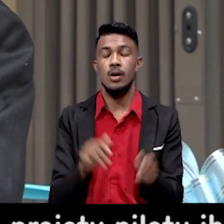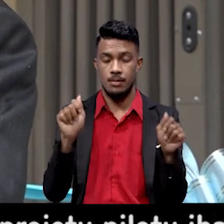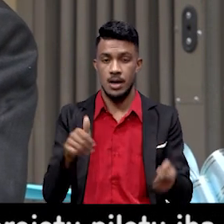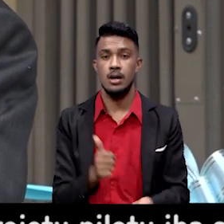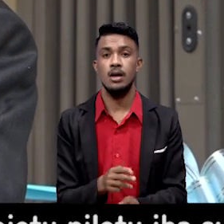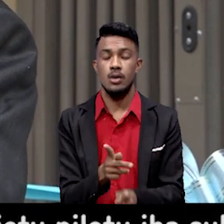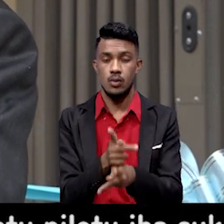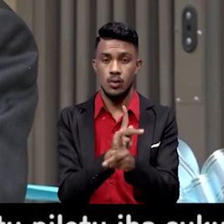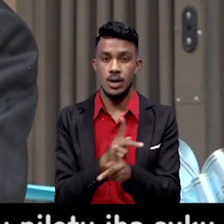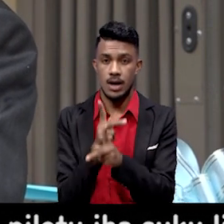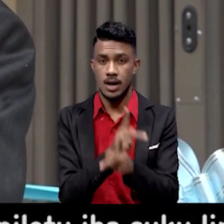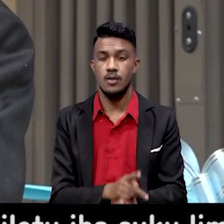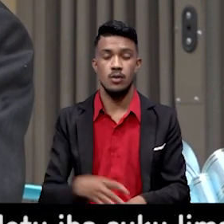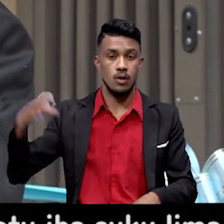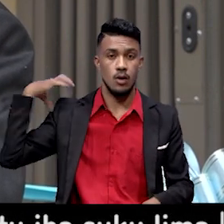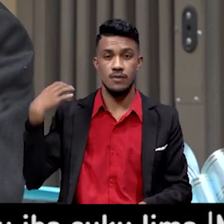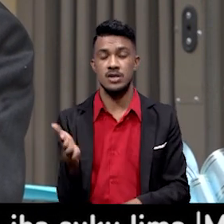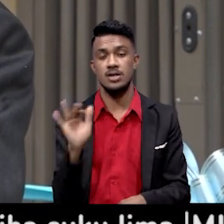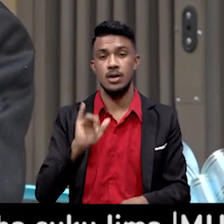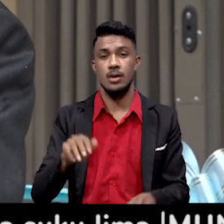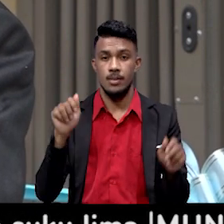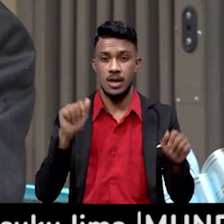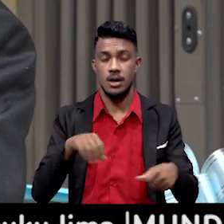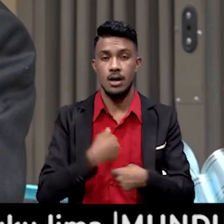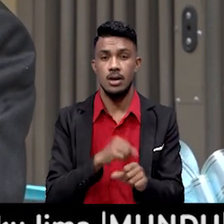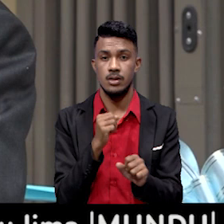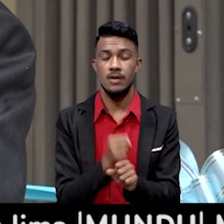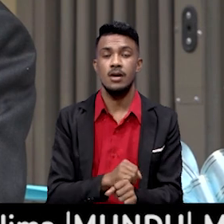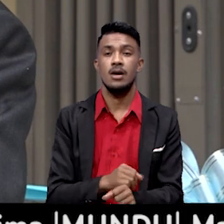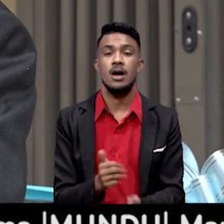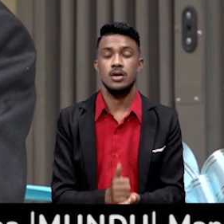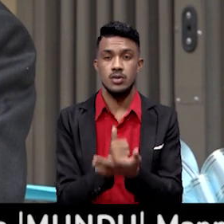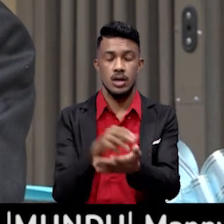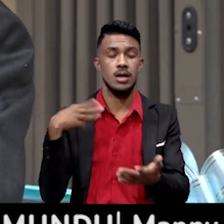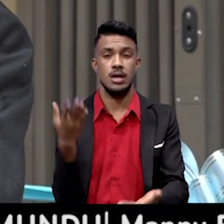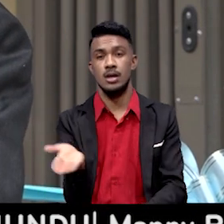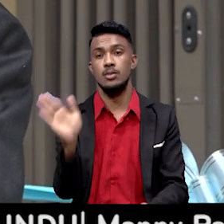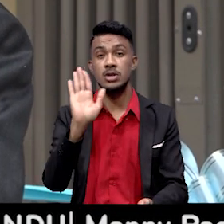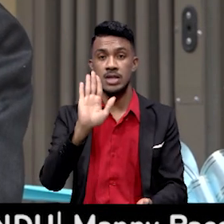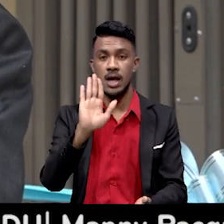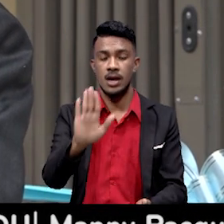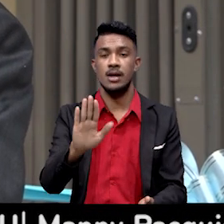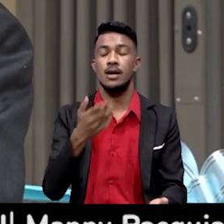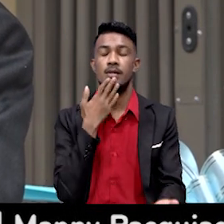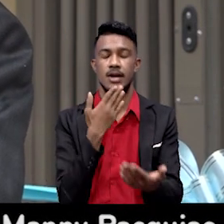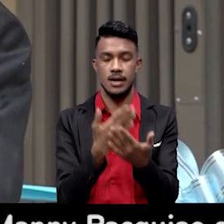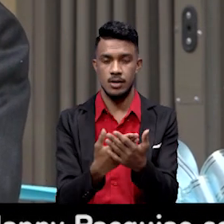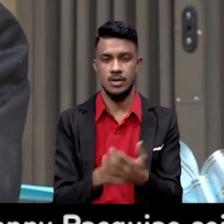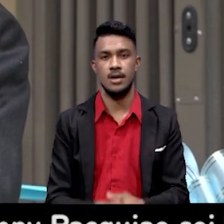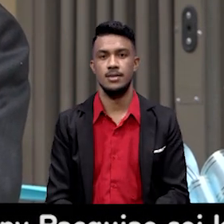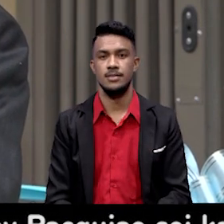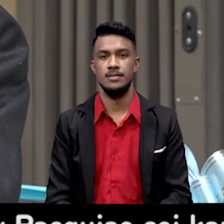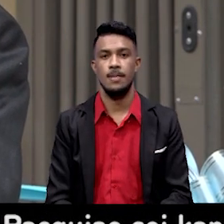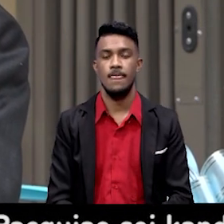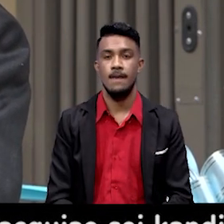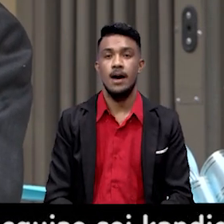ne infraestrutura ser neve hari instala ona atu bele facilita o atende ita bot sira sai dia kliutan